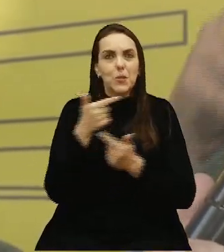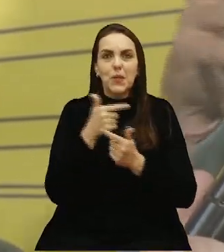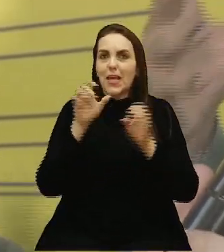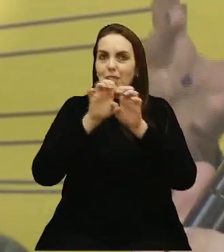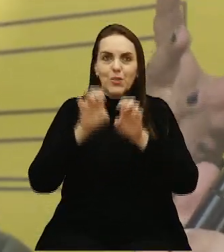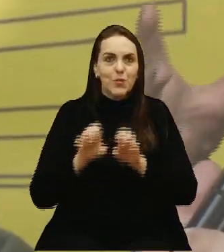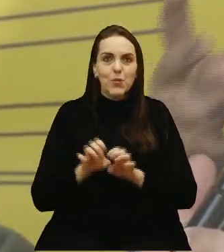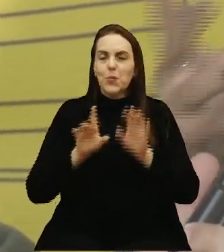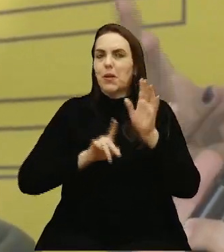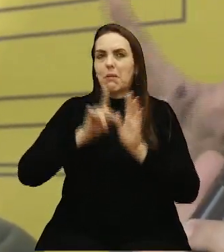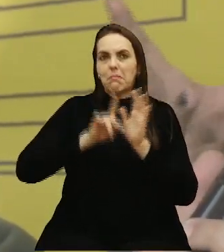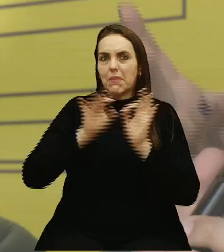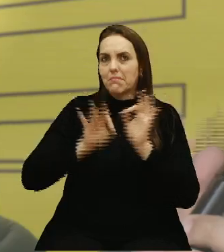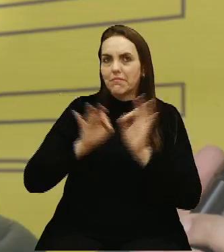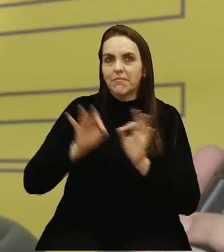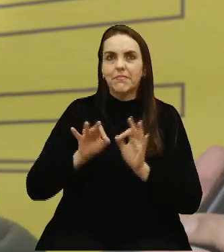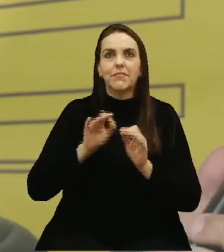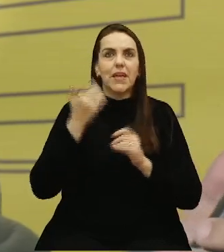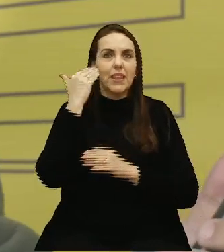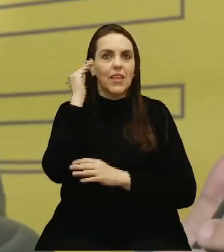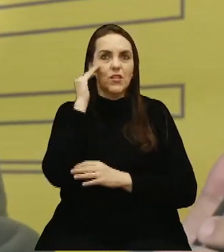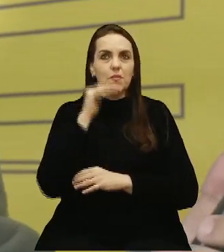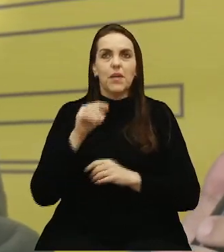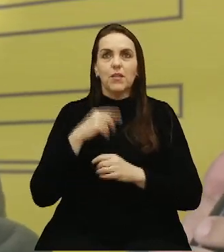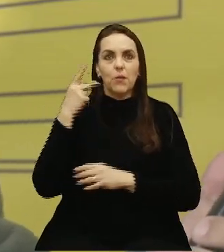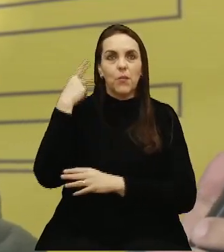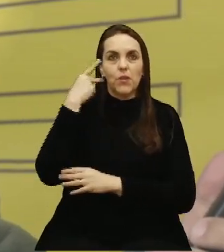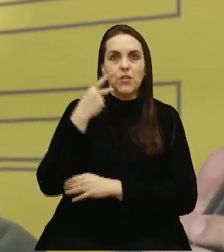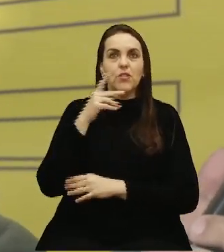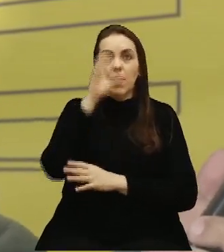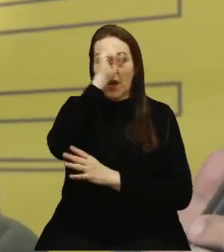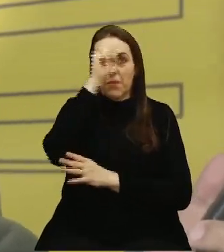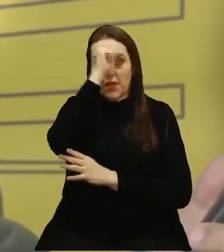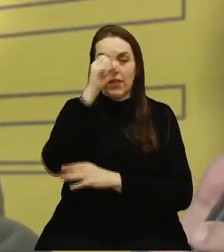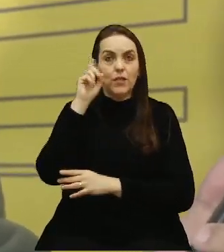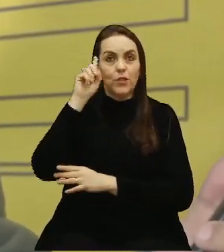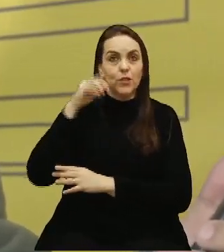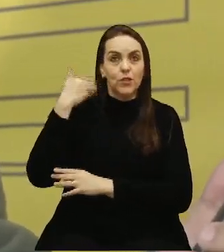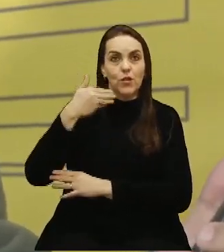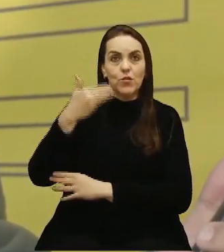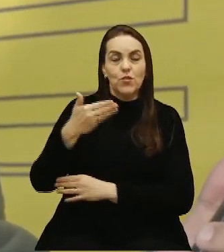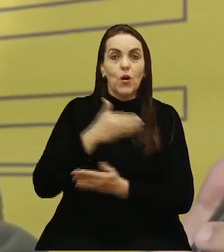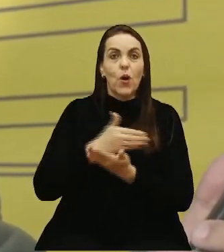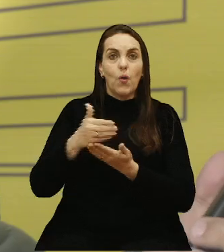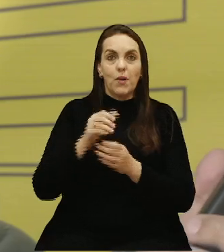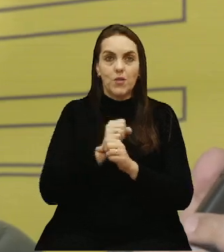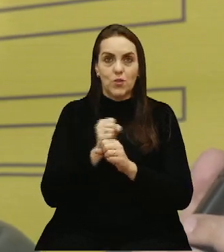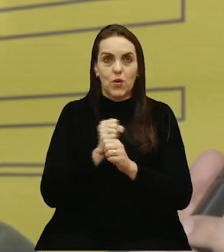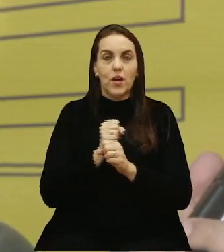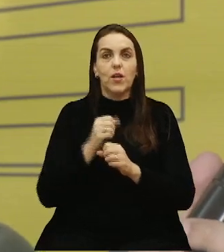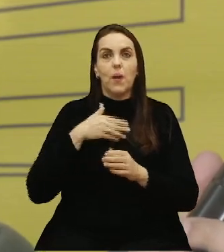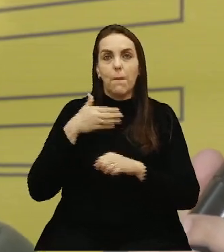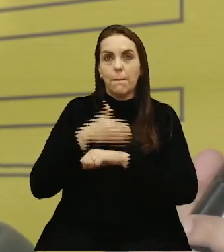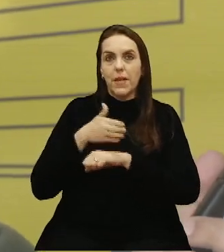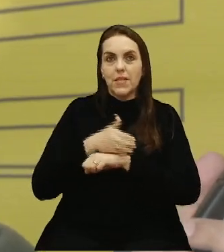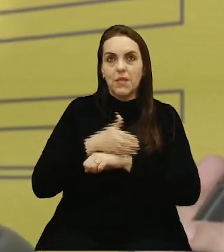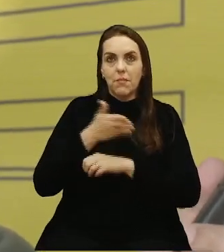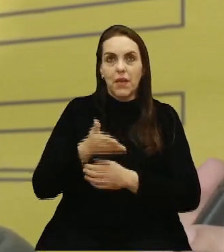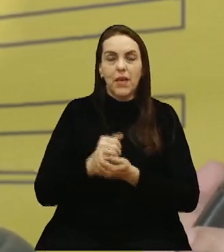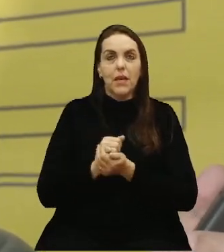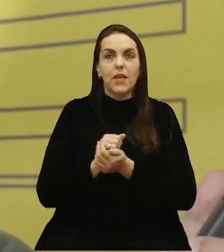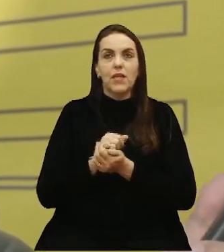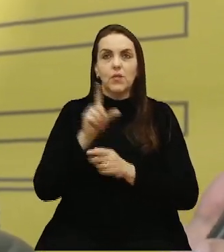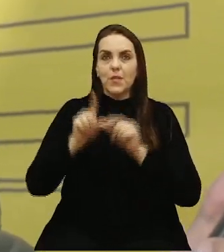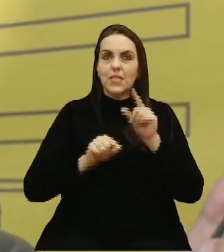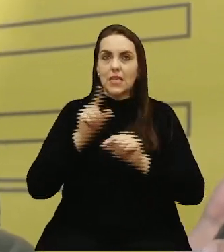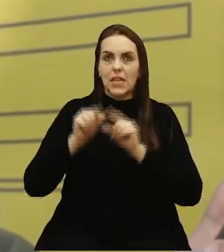sem um planejamento, sem um entendimento tão grande de política e vai aprendendo no dia a dia. E aí, no começo desse ano, eu participei de uma